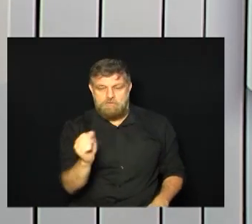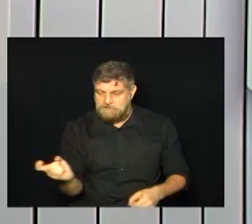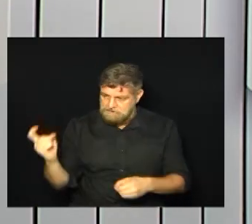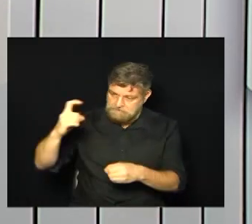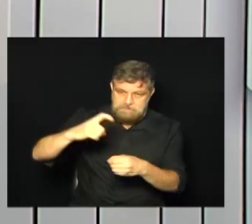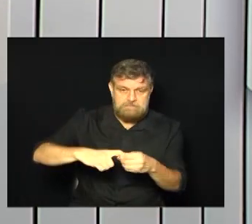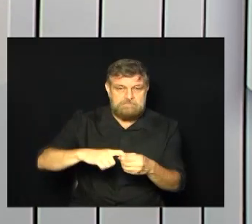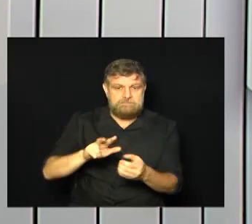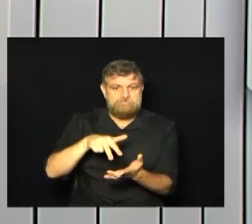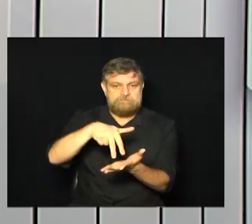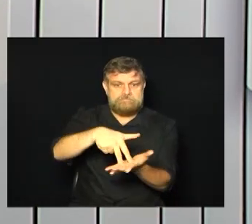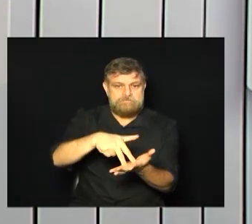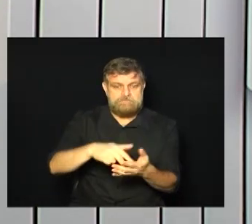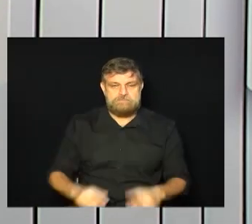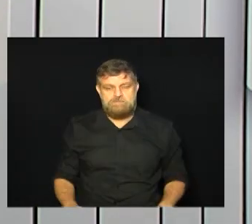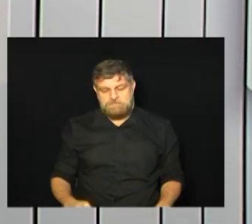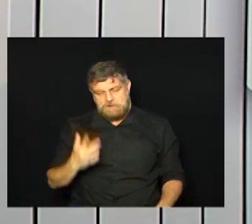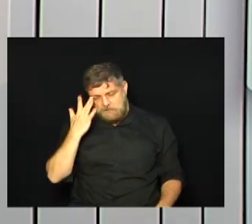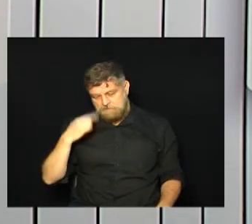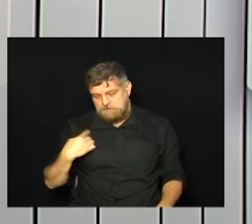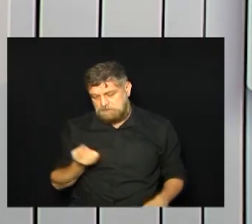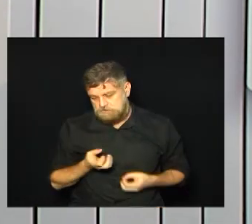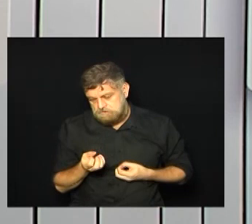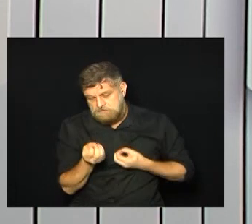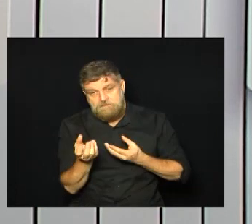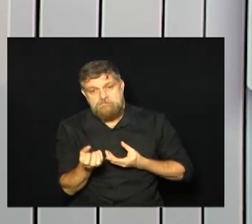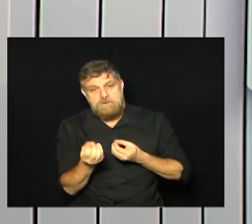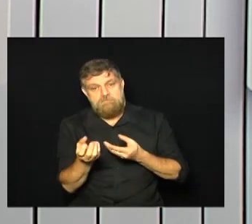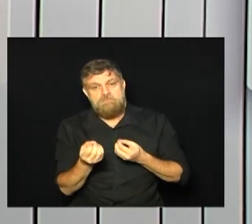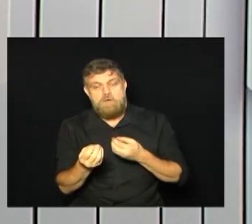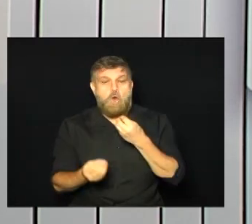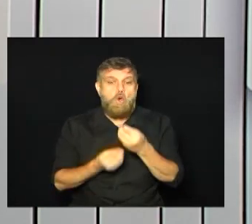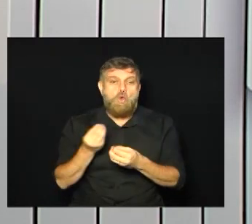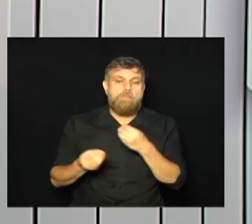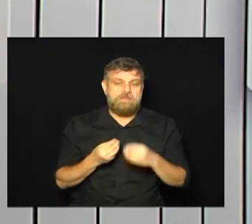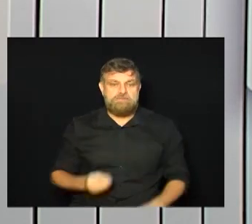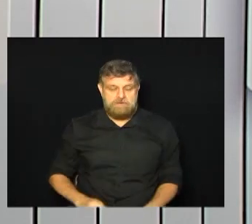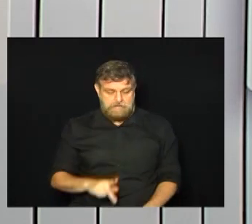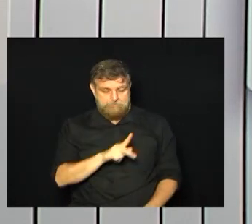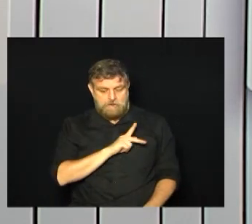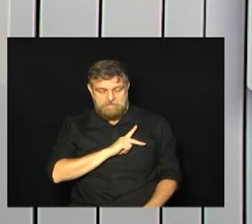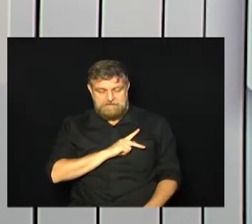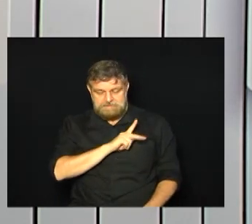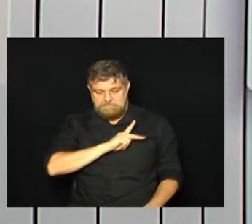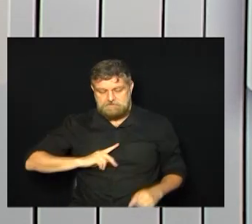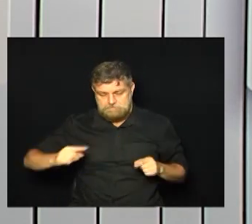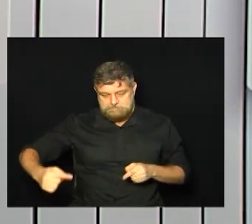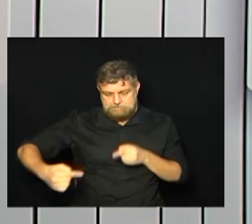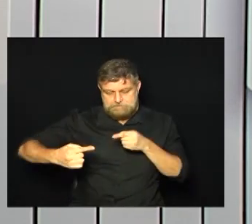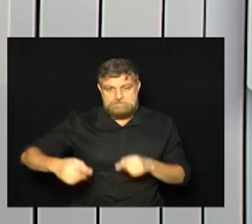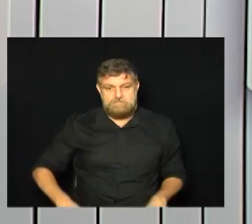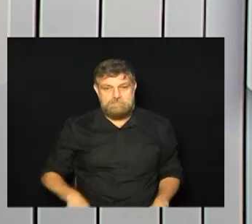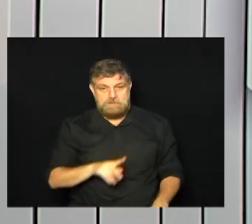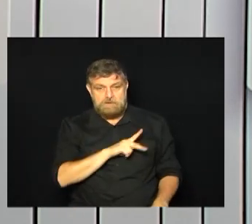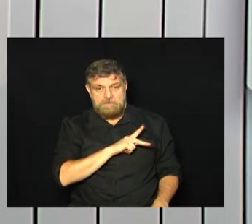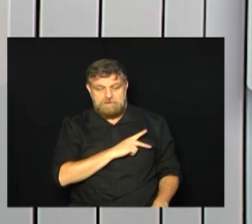reestreia. Grande jogo e claro que amanhã a gente conta a história dessa partida entre Palmeiras e Ponte Preta. Para o Palmeiras